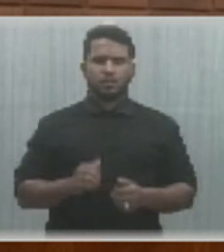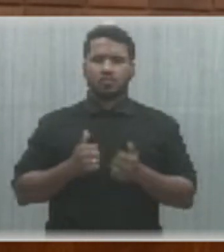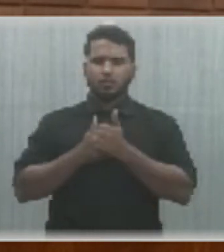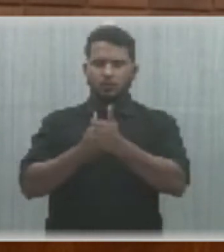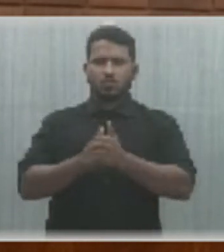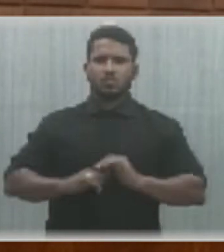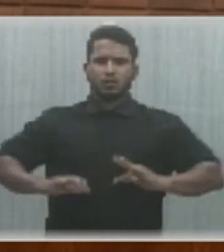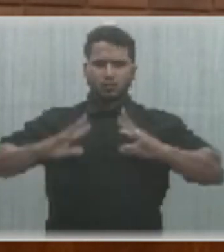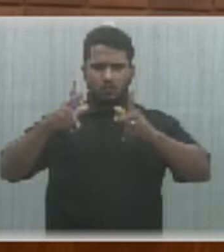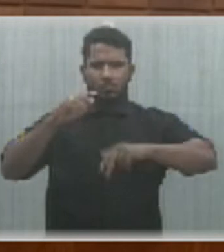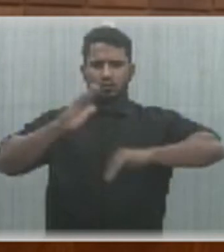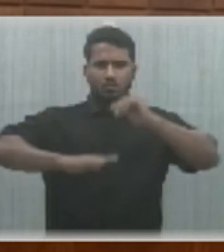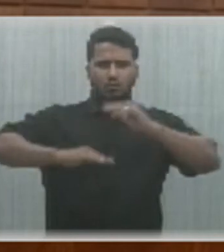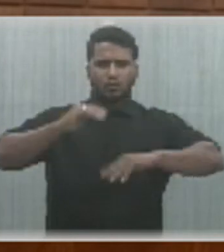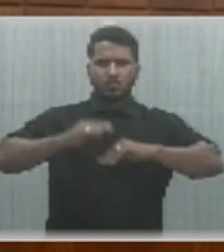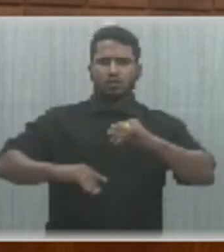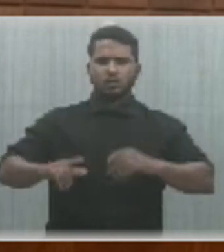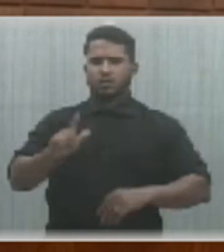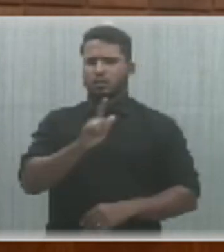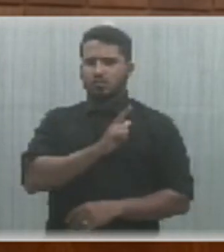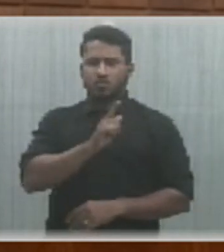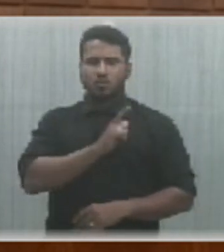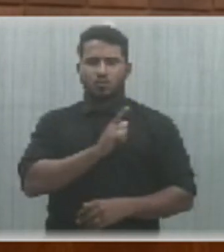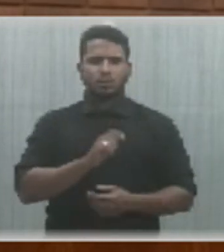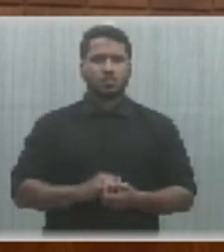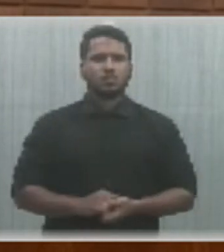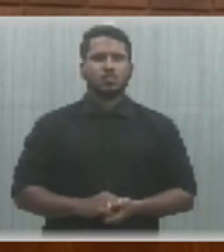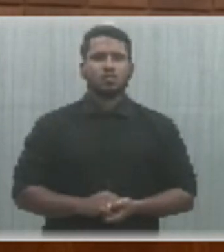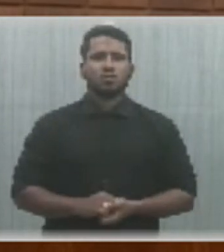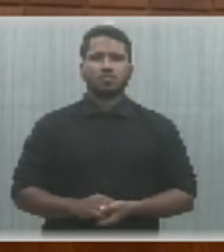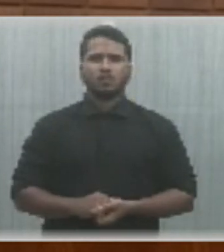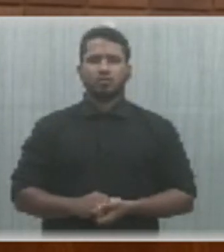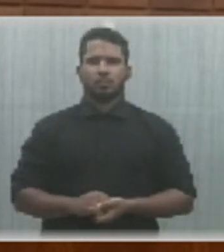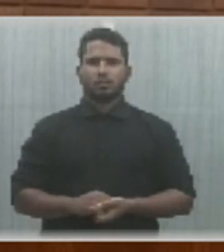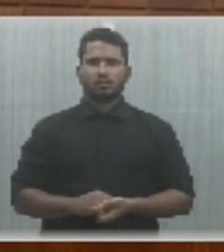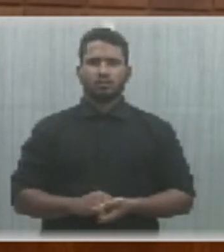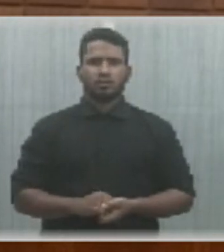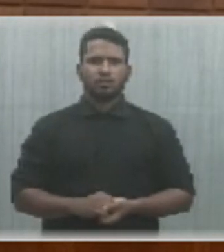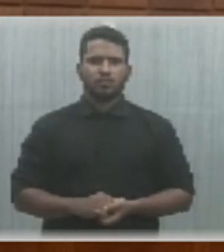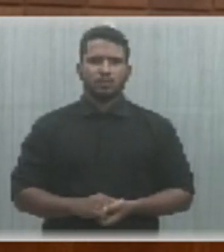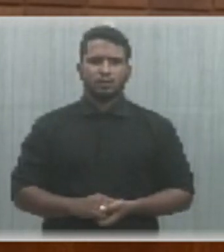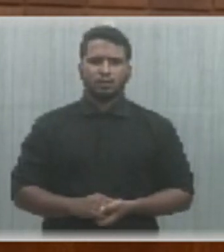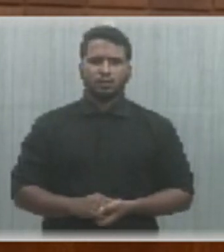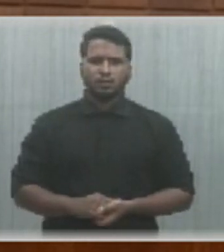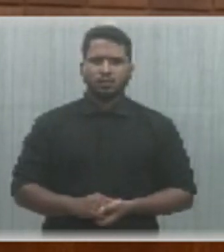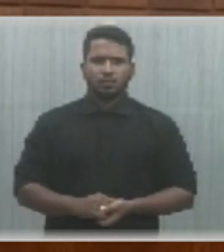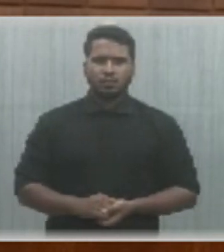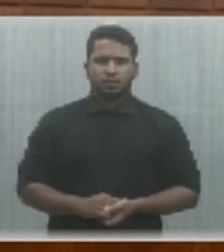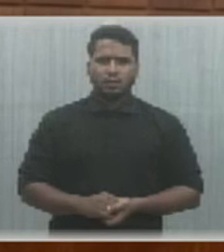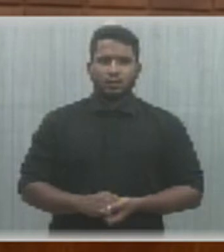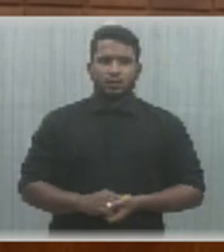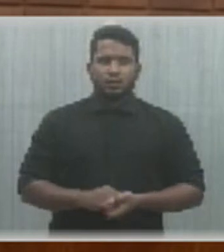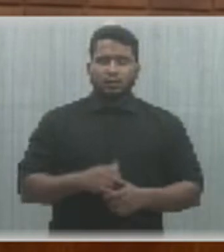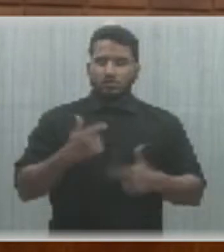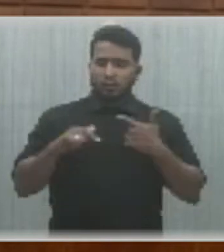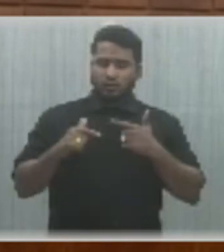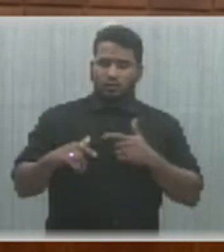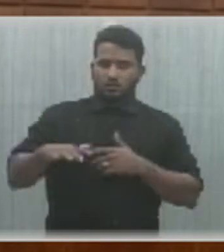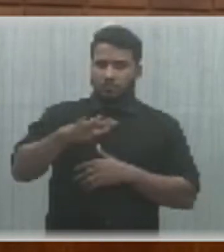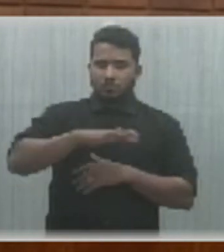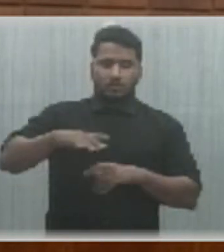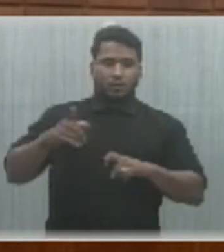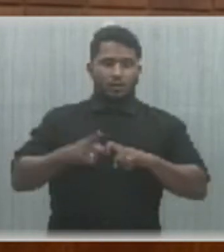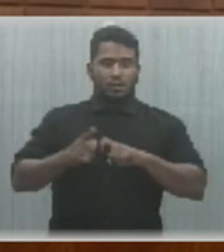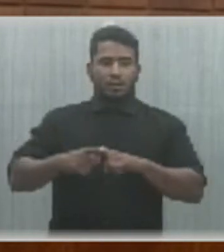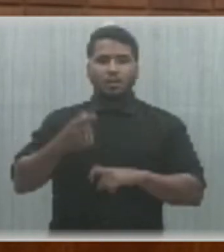com todos os profissionais que têm que fazem o tratamento, que fazem o acompanhamento, os